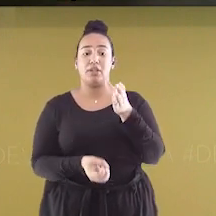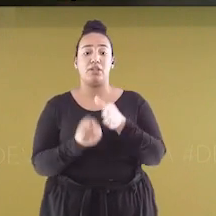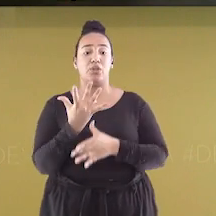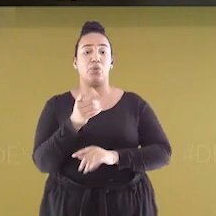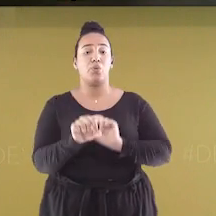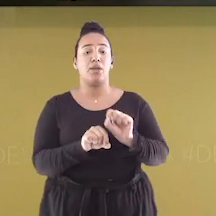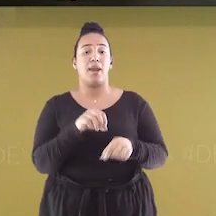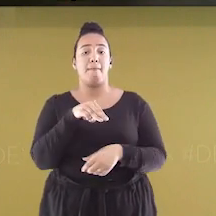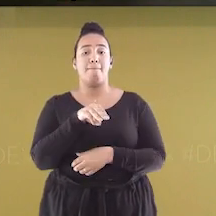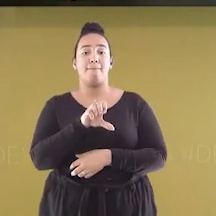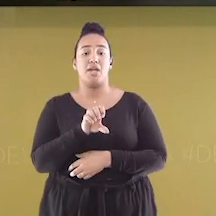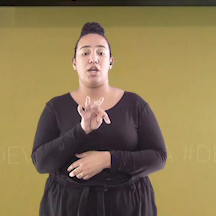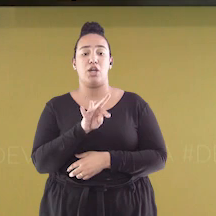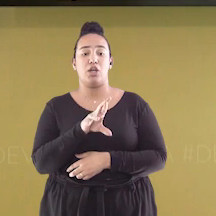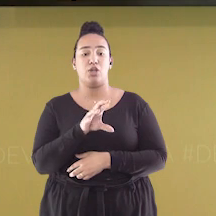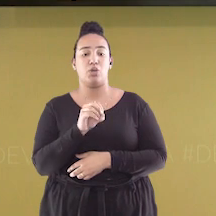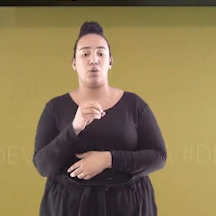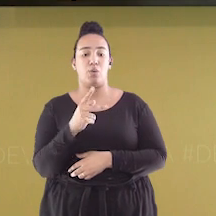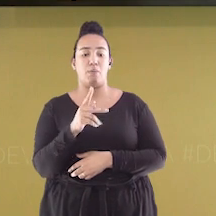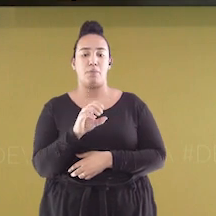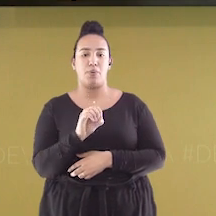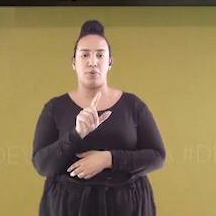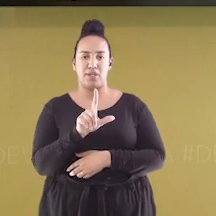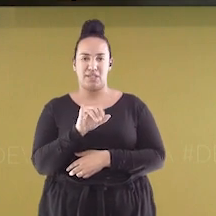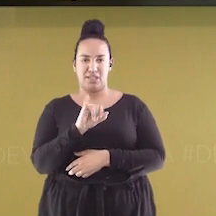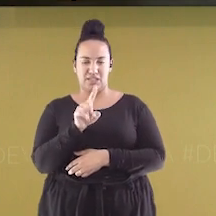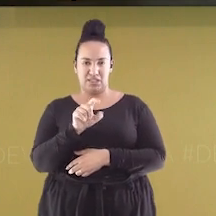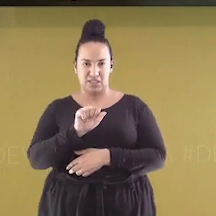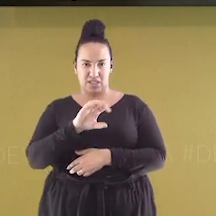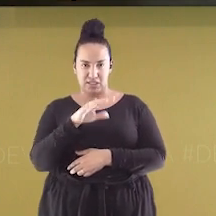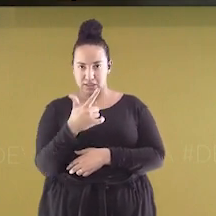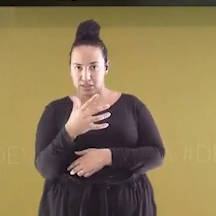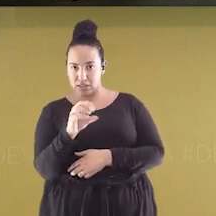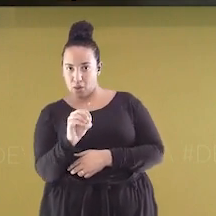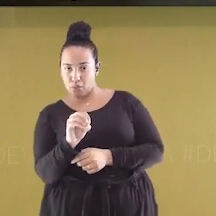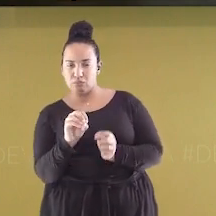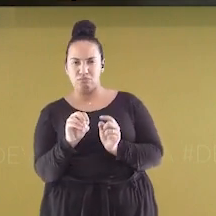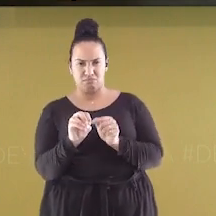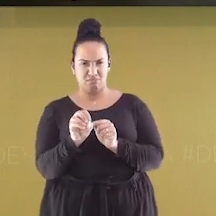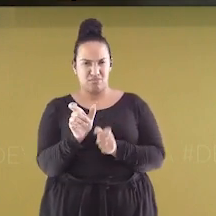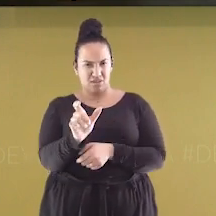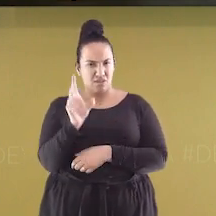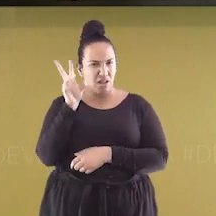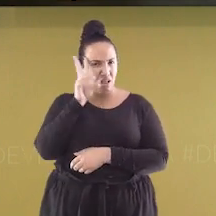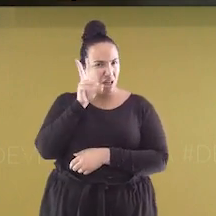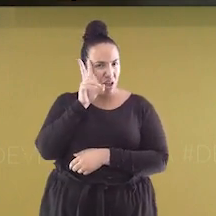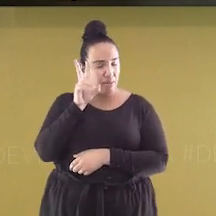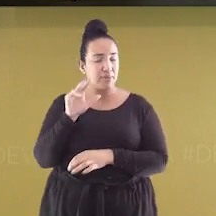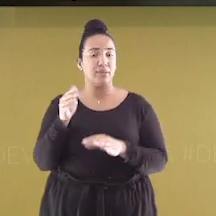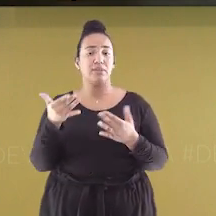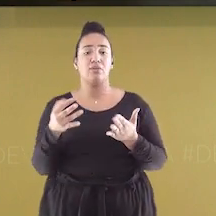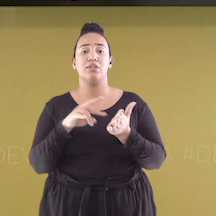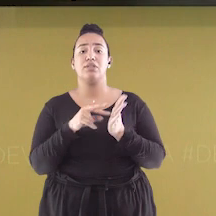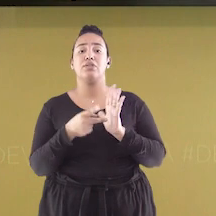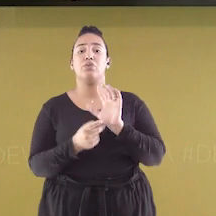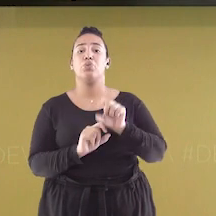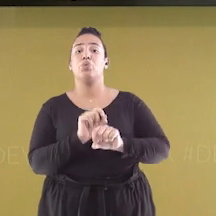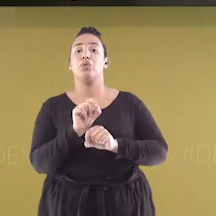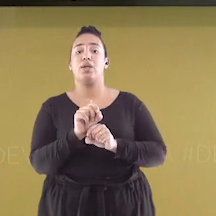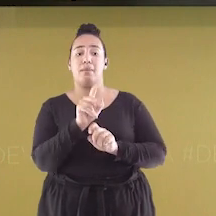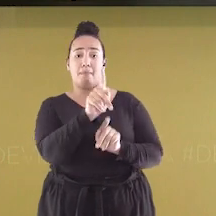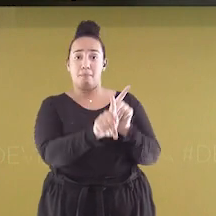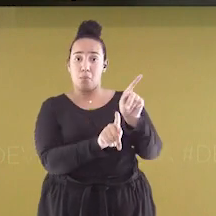metropolização foi surgindo. Você lembra o que é o conceito de metropolização? É o processo de